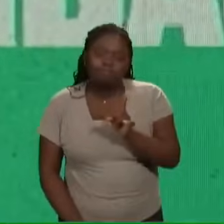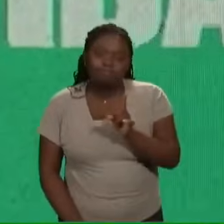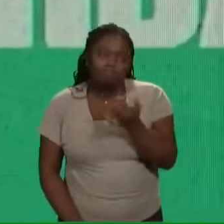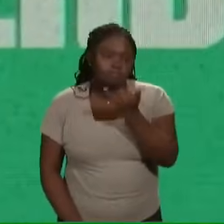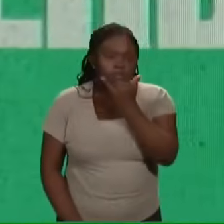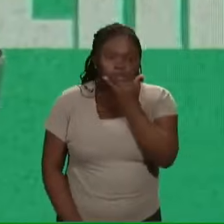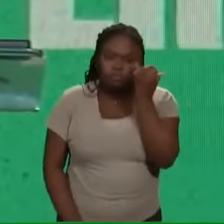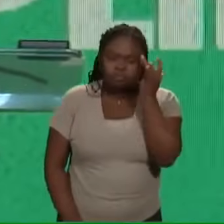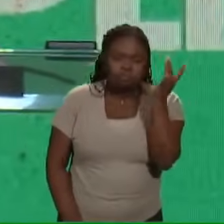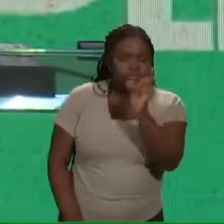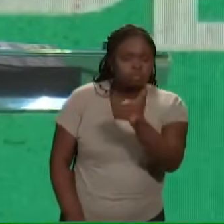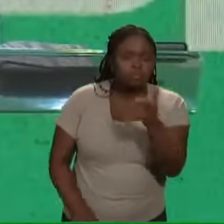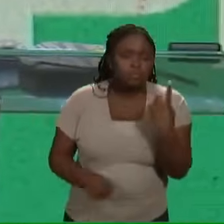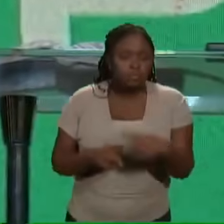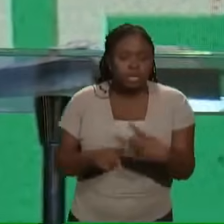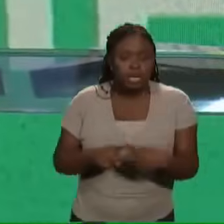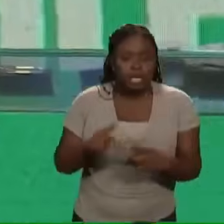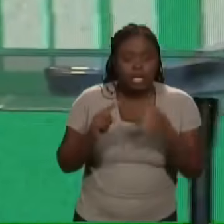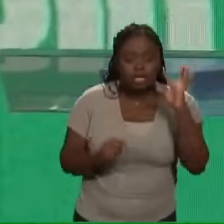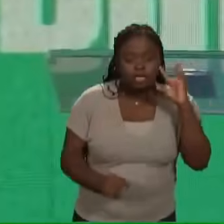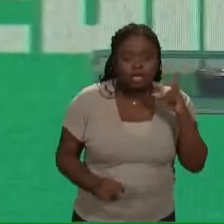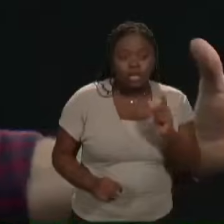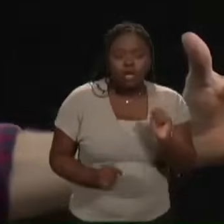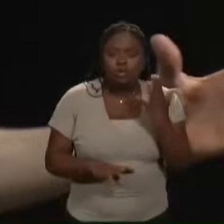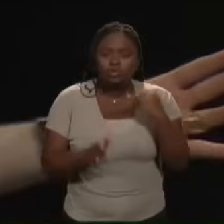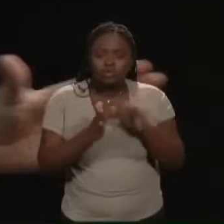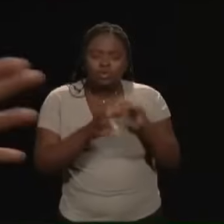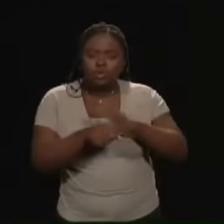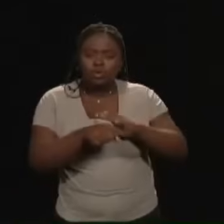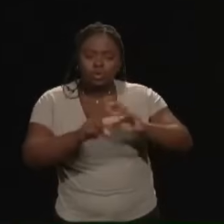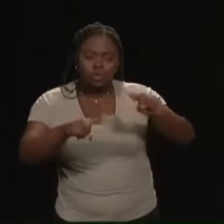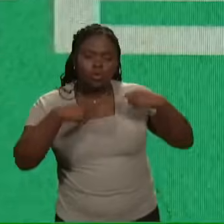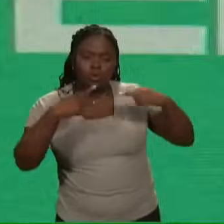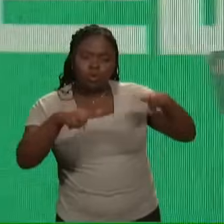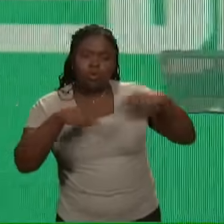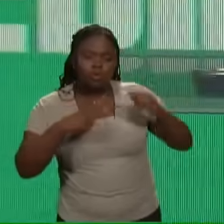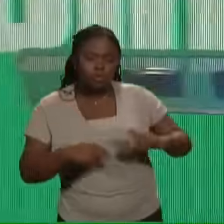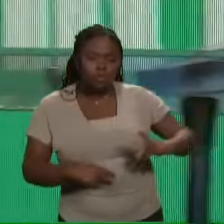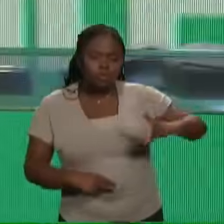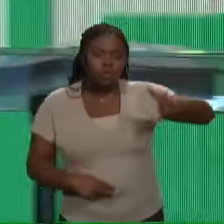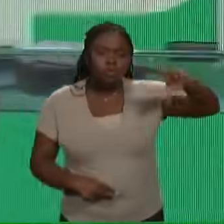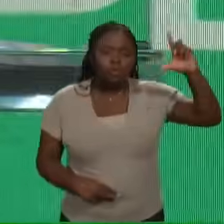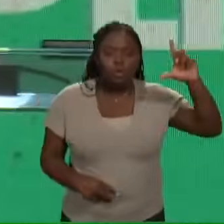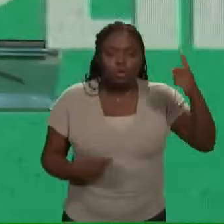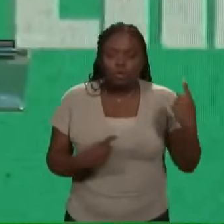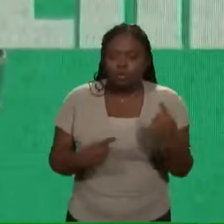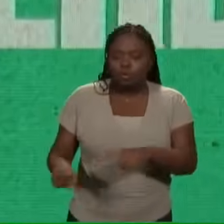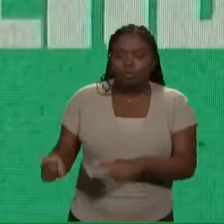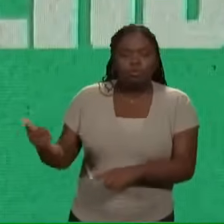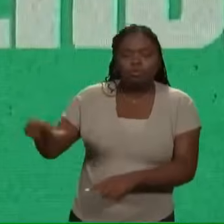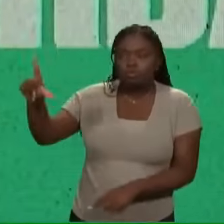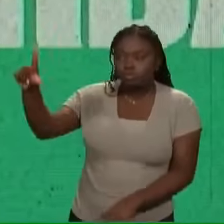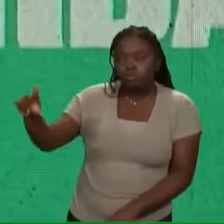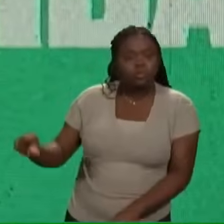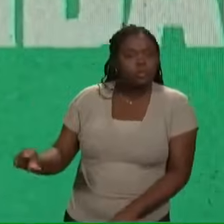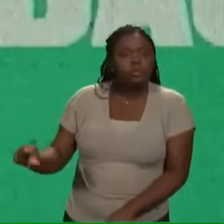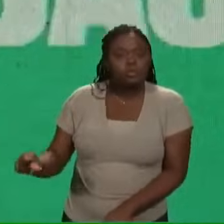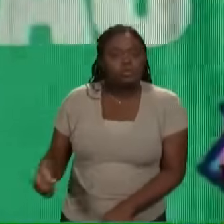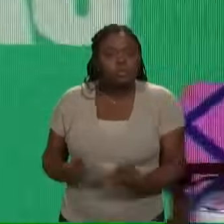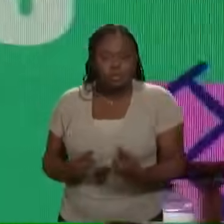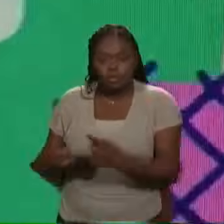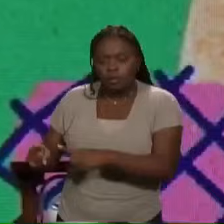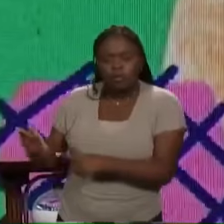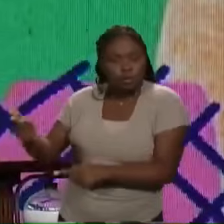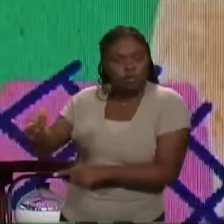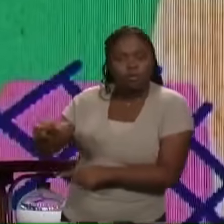fácil, porque a gente tem mania de aumentar tudo que foi feito contra nós e diminuir tudo que fizemos contra os outros. O que fizemos contra os